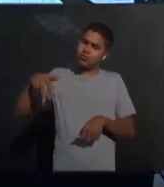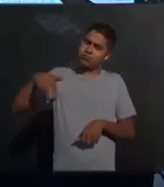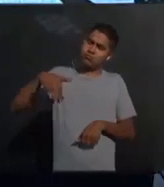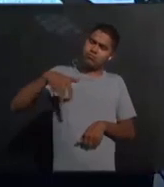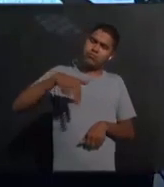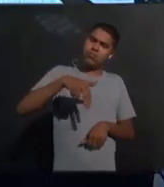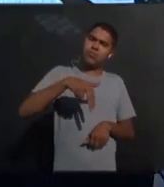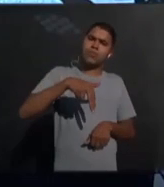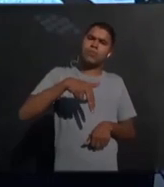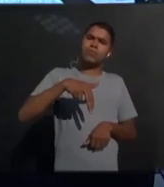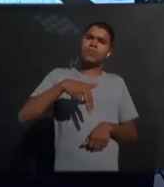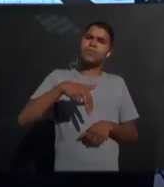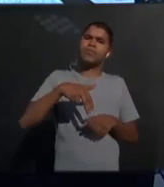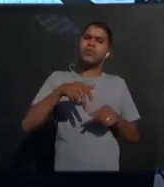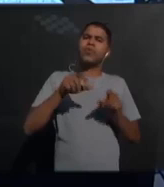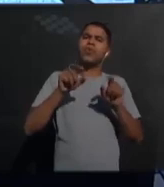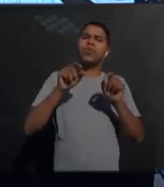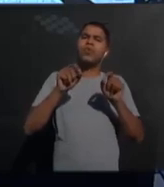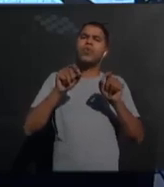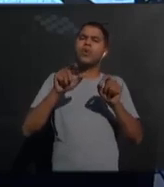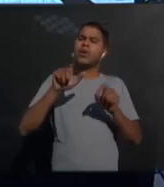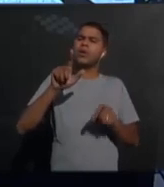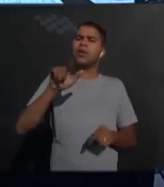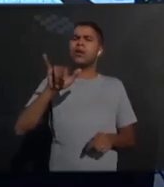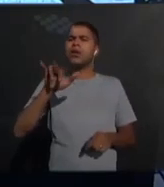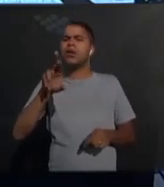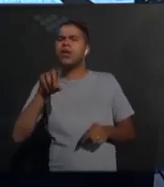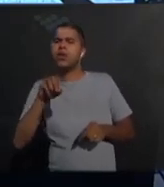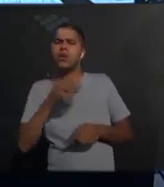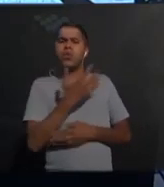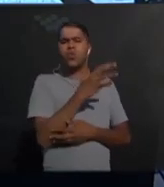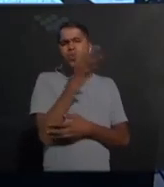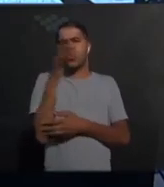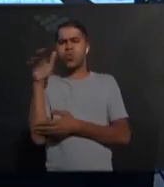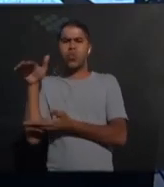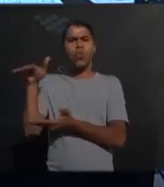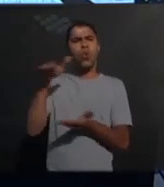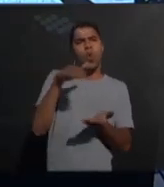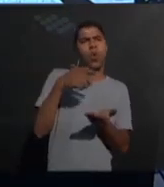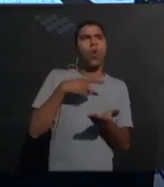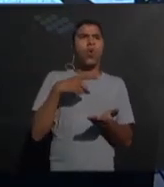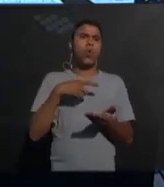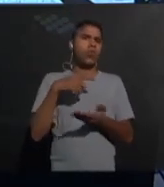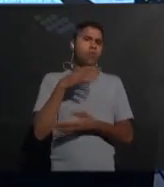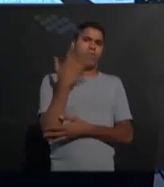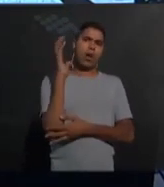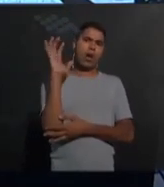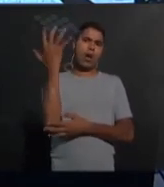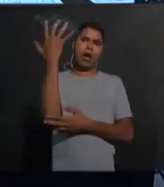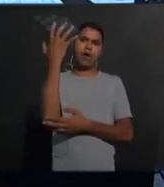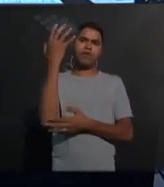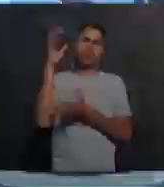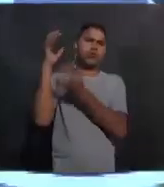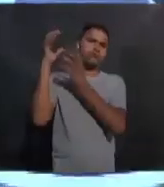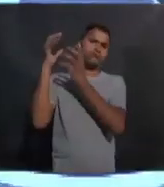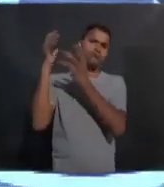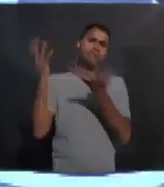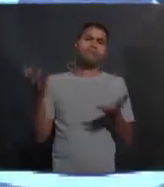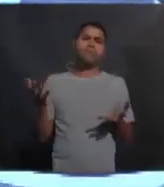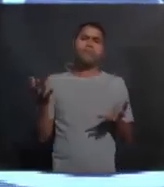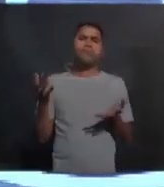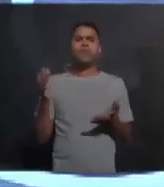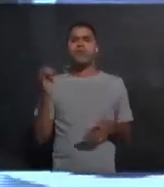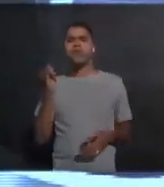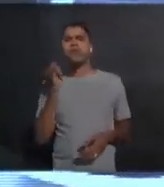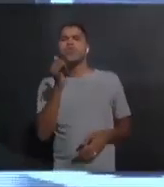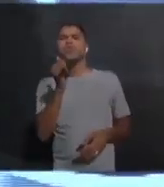porque se ela será que o lírio essa plantinha verde o qual quero alguma flor o que queria